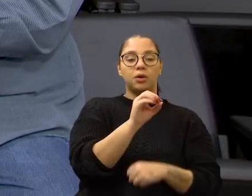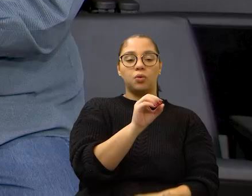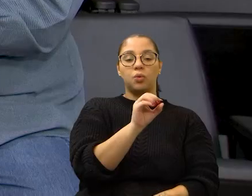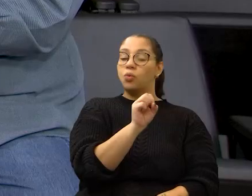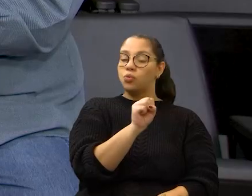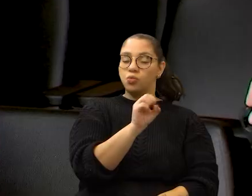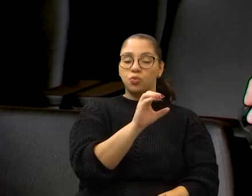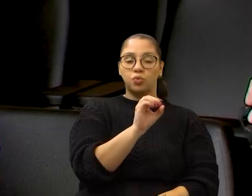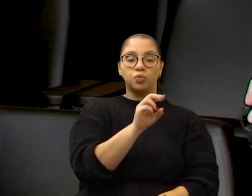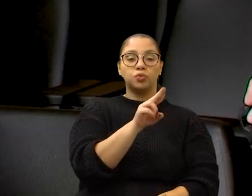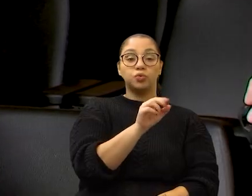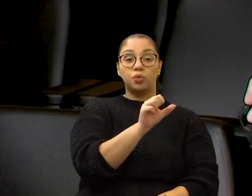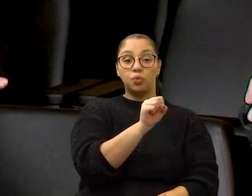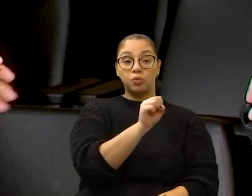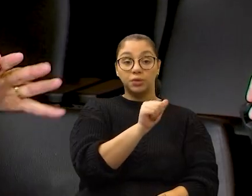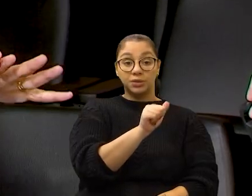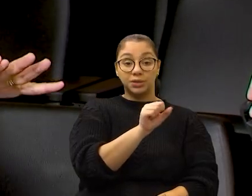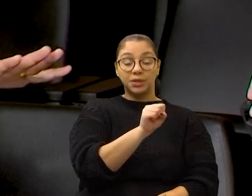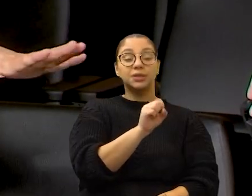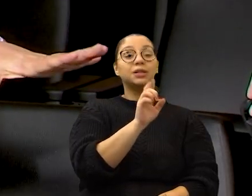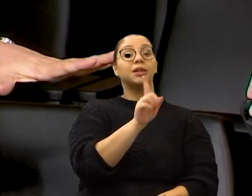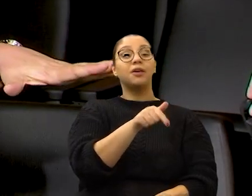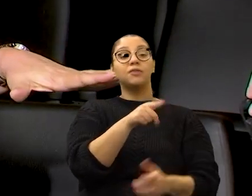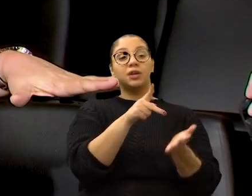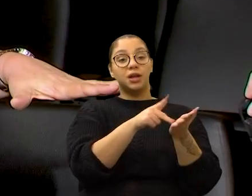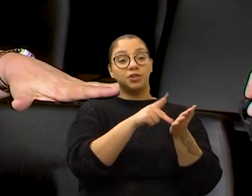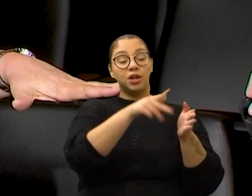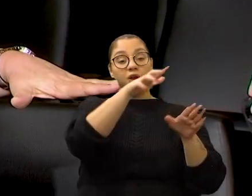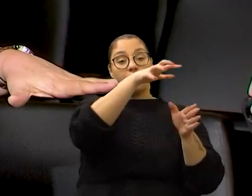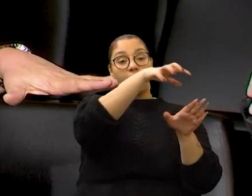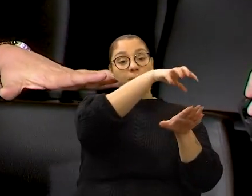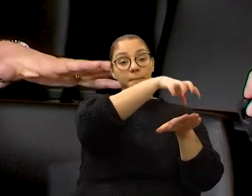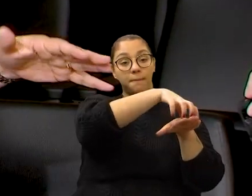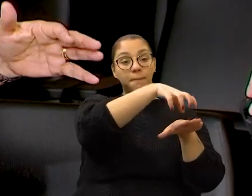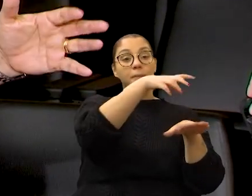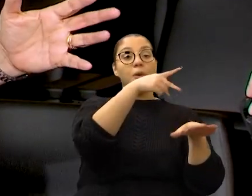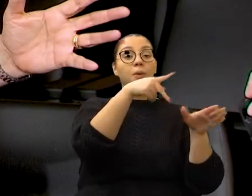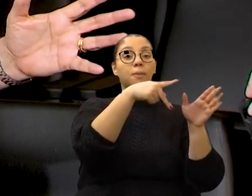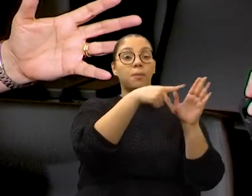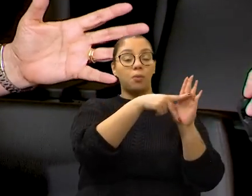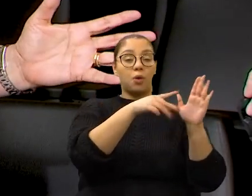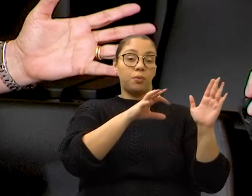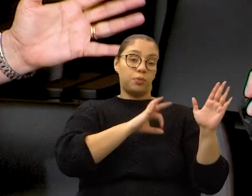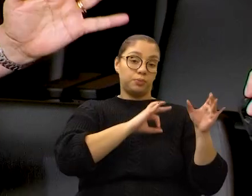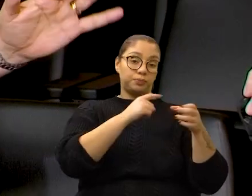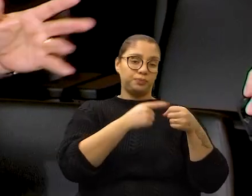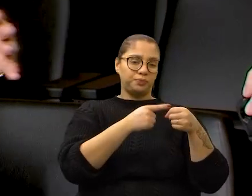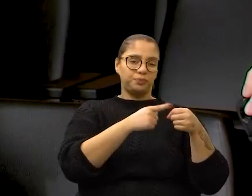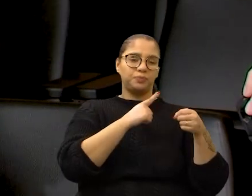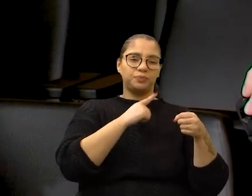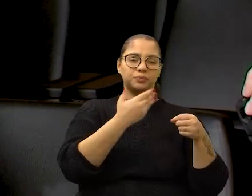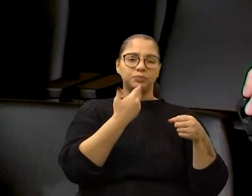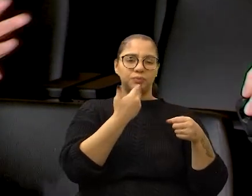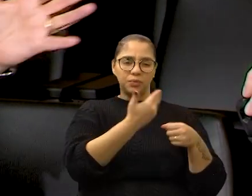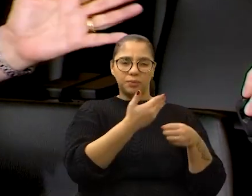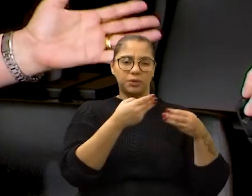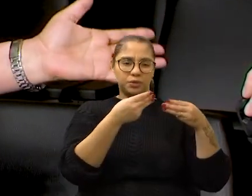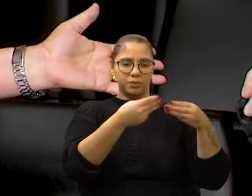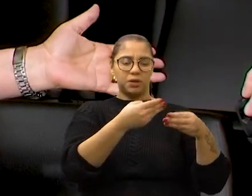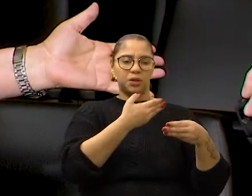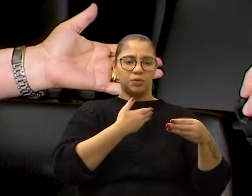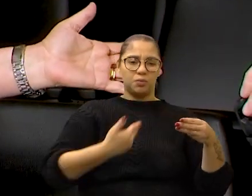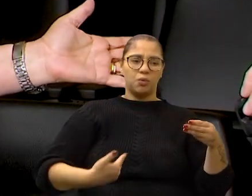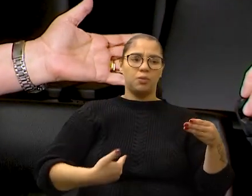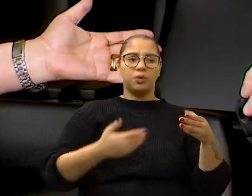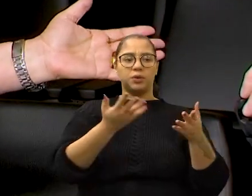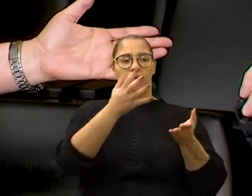uma pista... Na verdade, era uma base da Guarda Municipal. E houve um pedido junto ao Ministério Público, que ali era